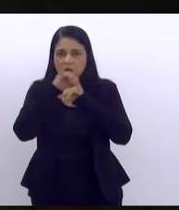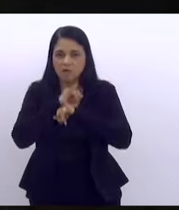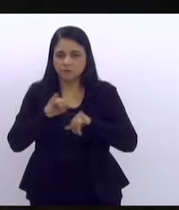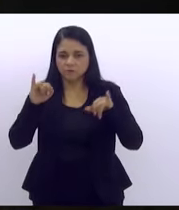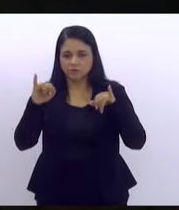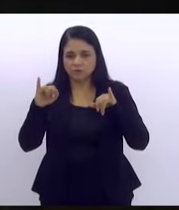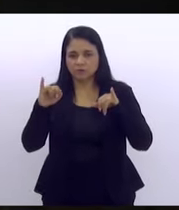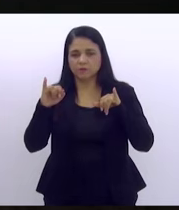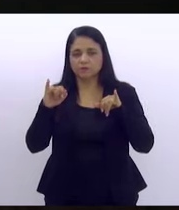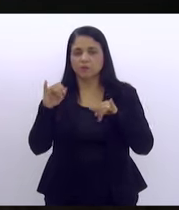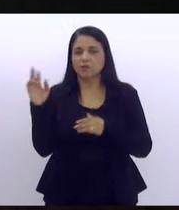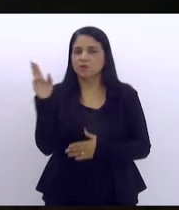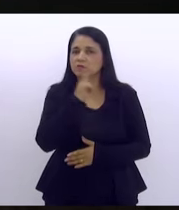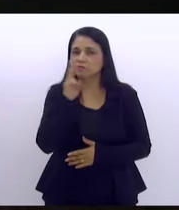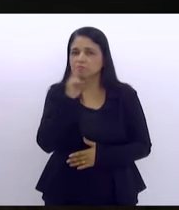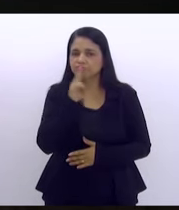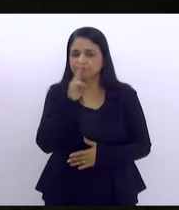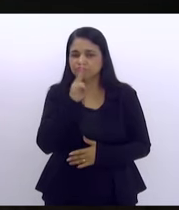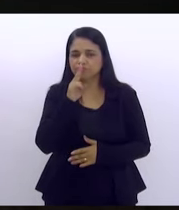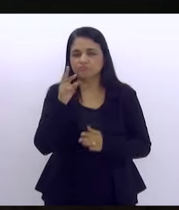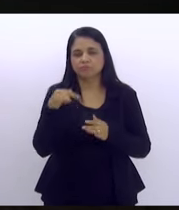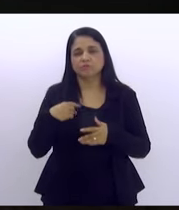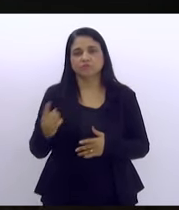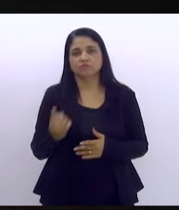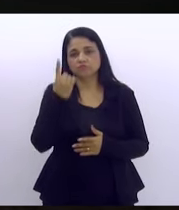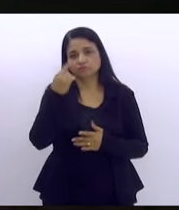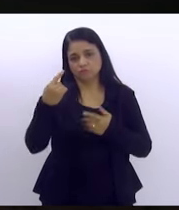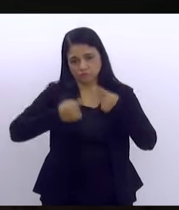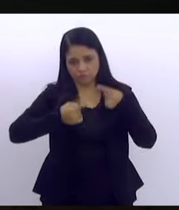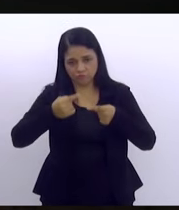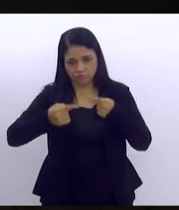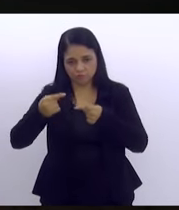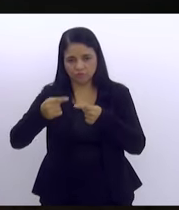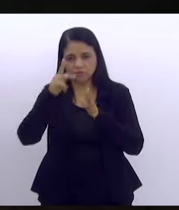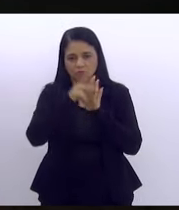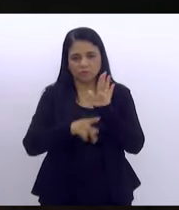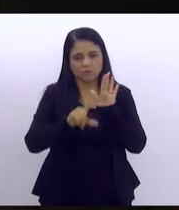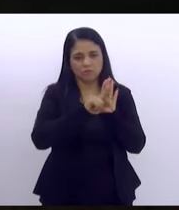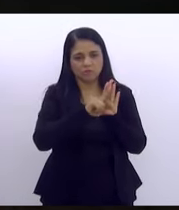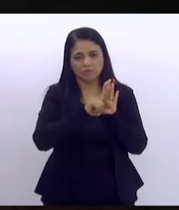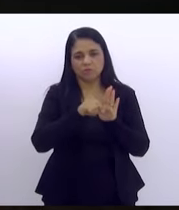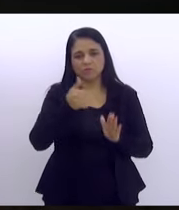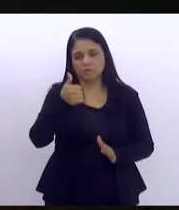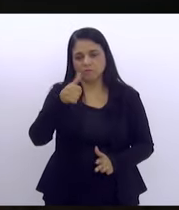Anuncio, em regime de urgência, em discussão única, projeto de lei número